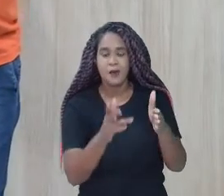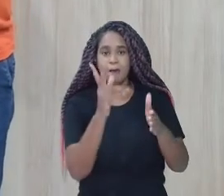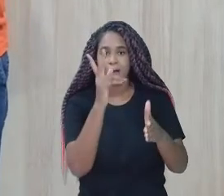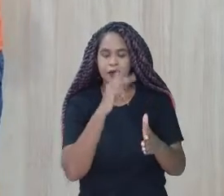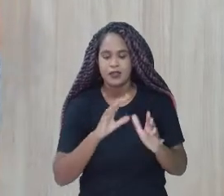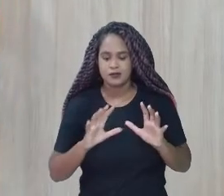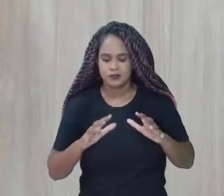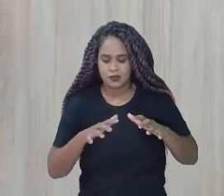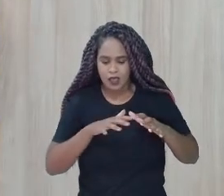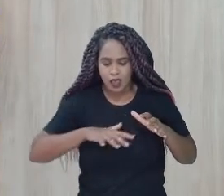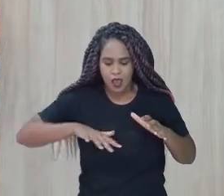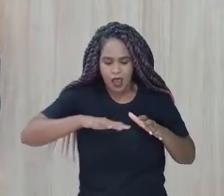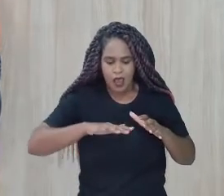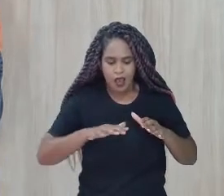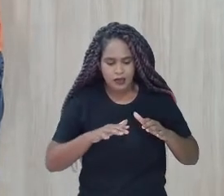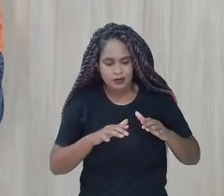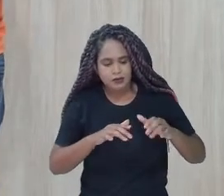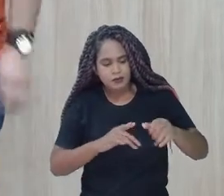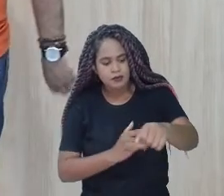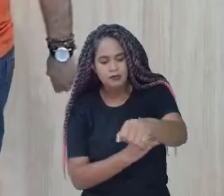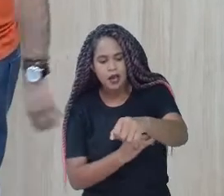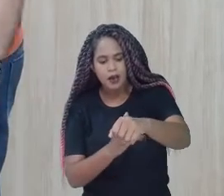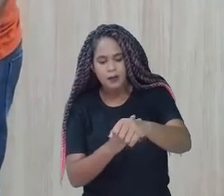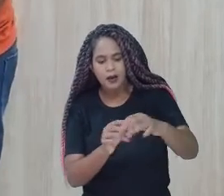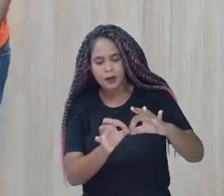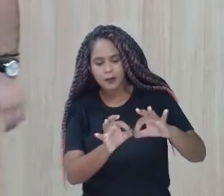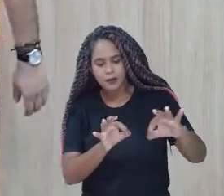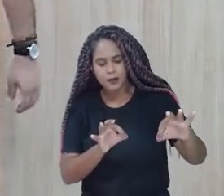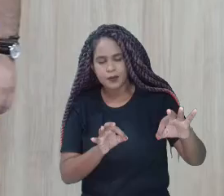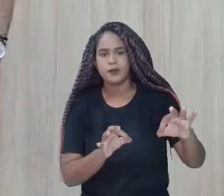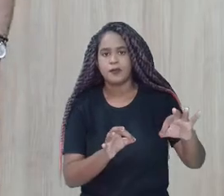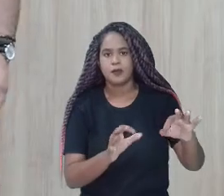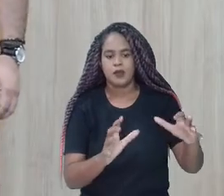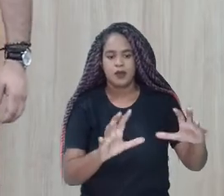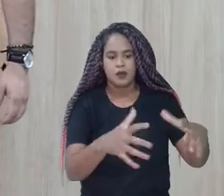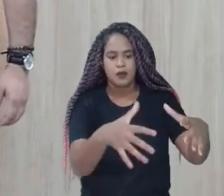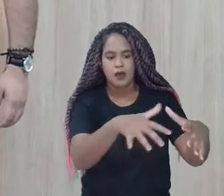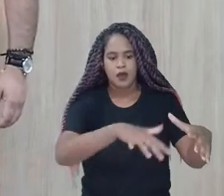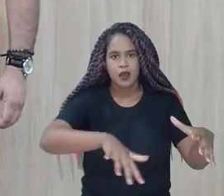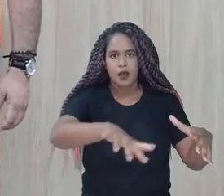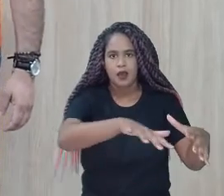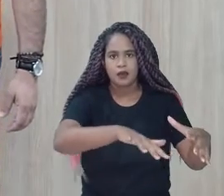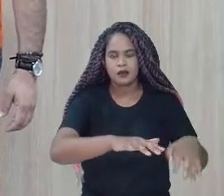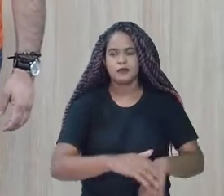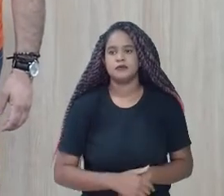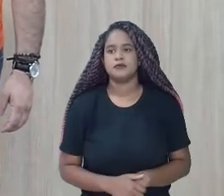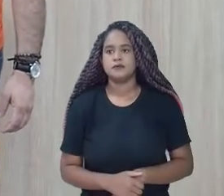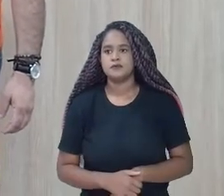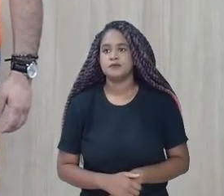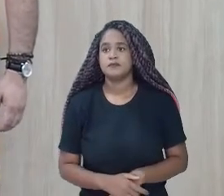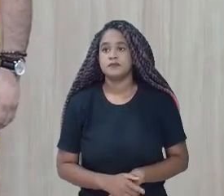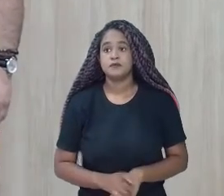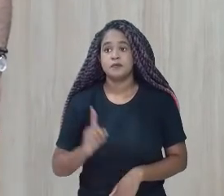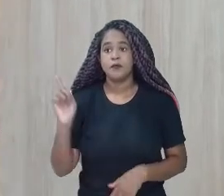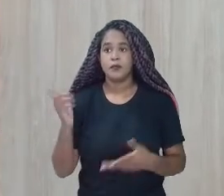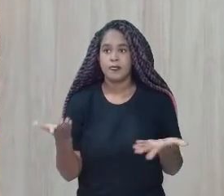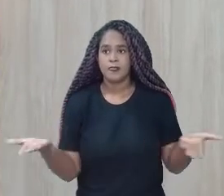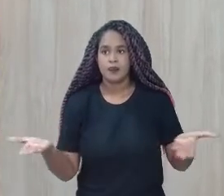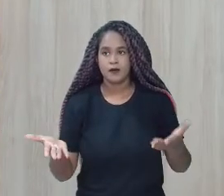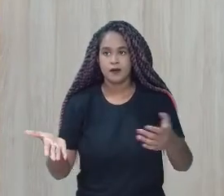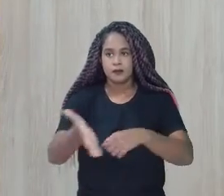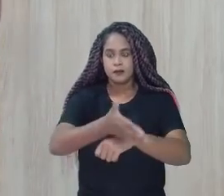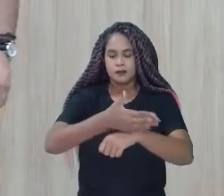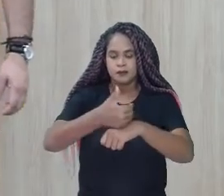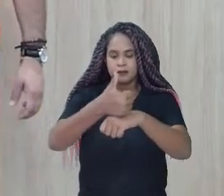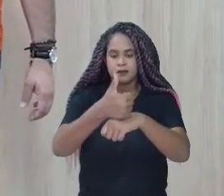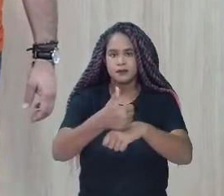que estão bem próximas do continente, né? Então a gente observa aqui, ó, a Praça da